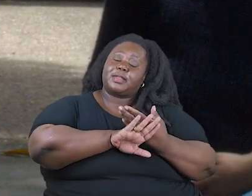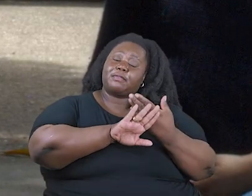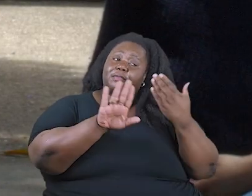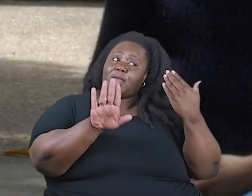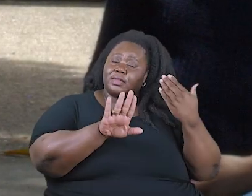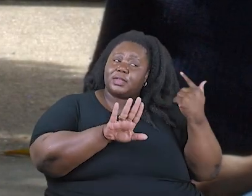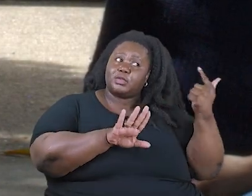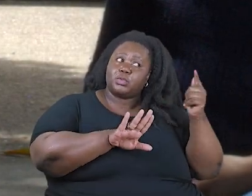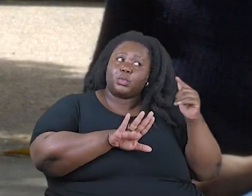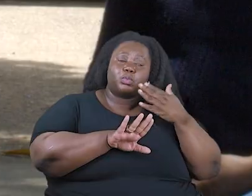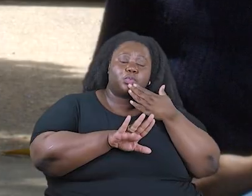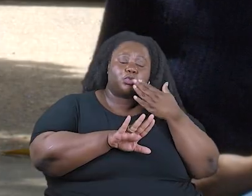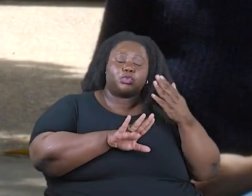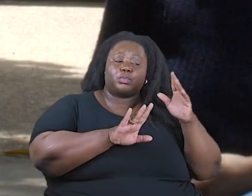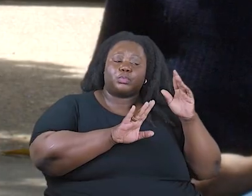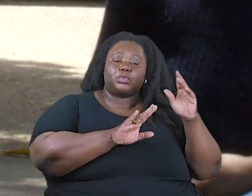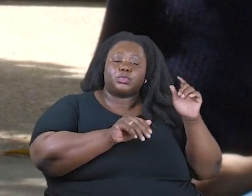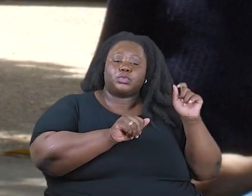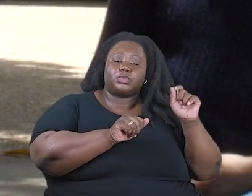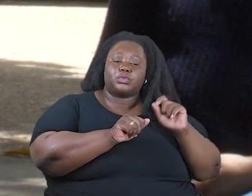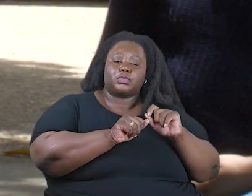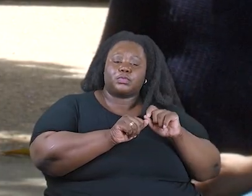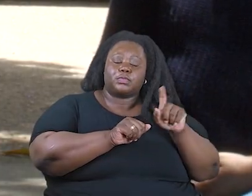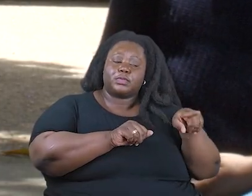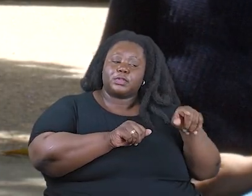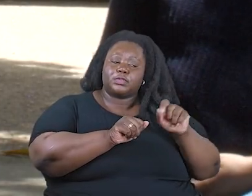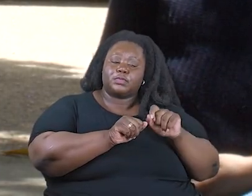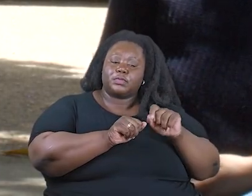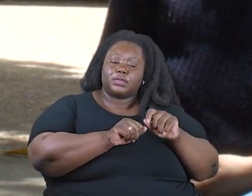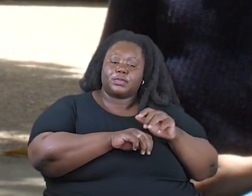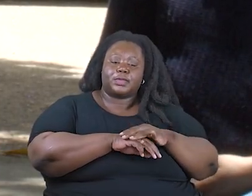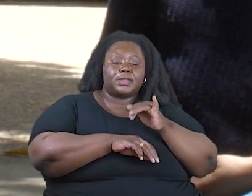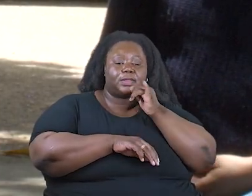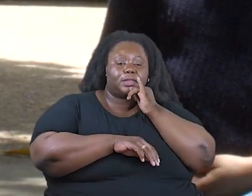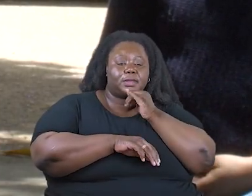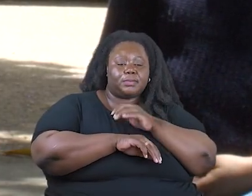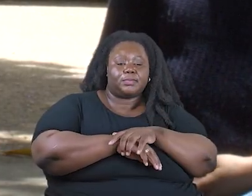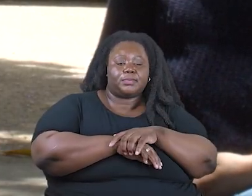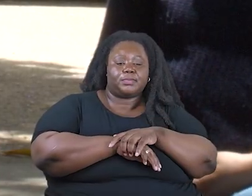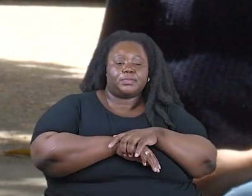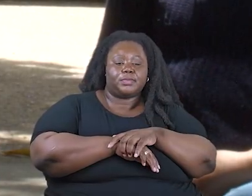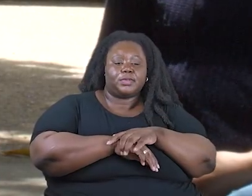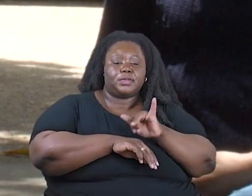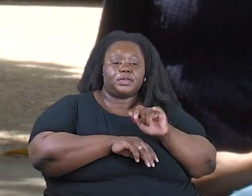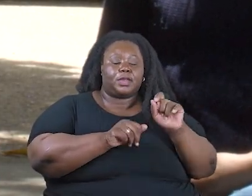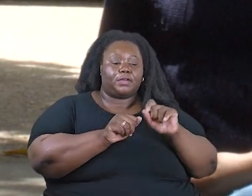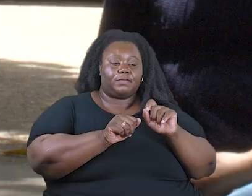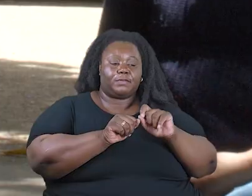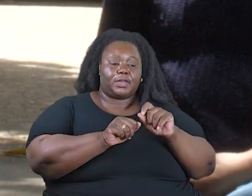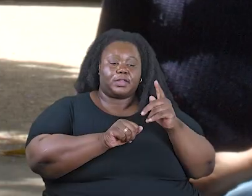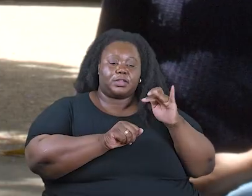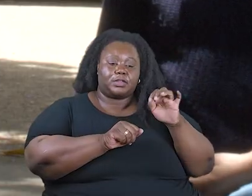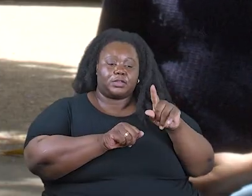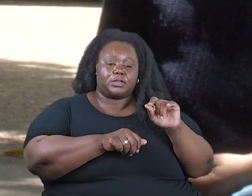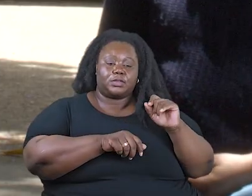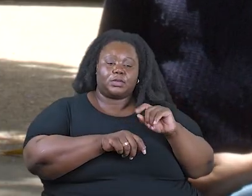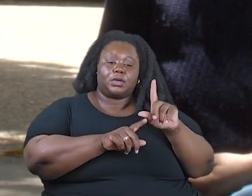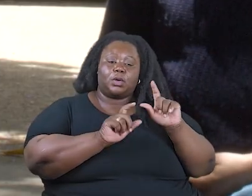deveria ficar mais restrito a um determinado tipo de produção. Por exemplo, se a produção ela é